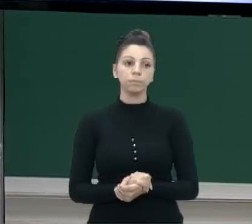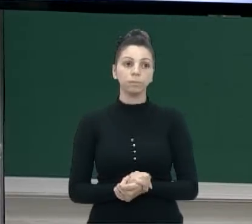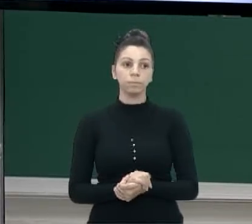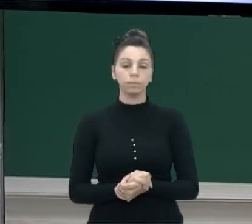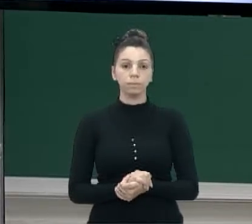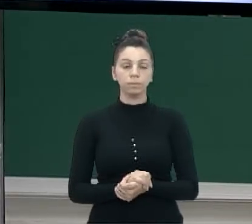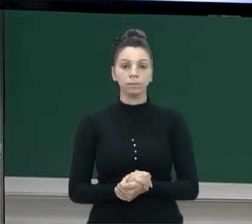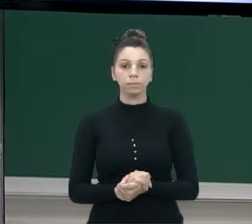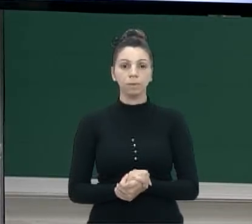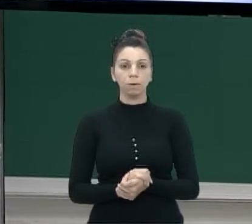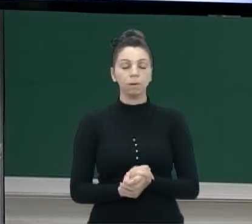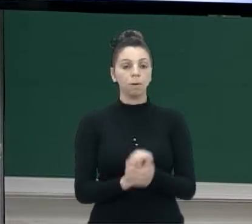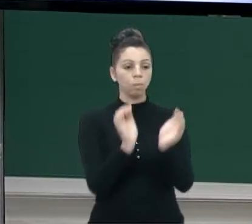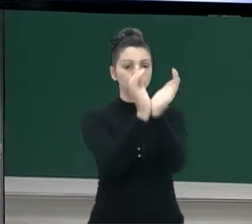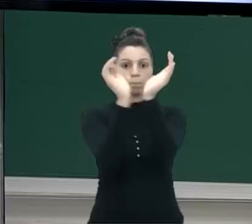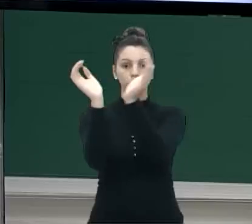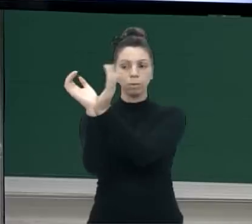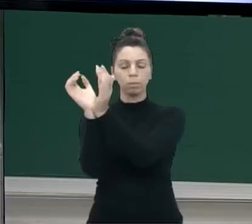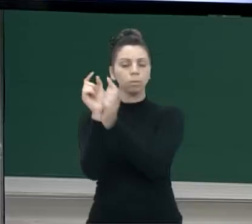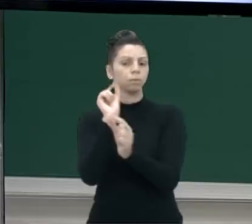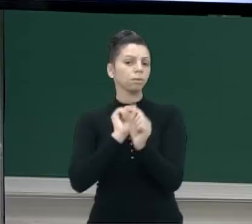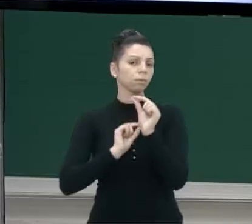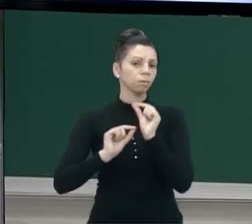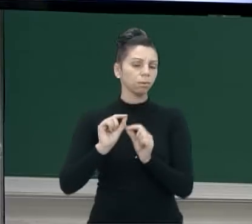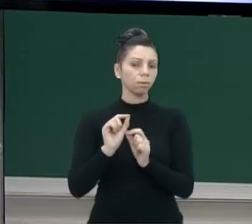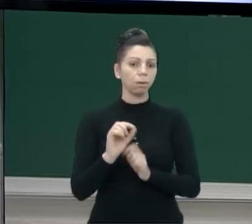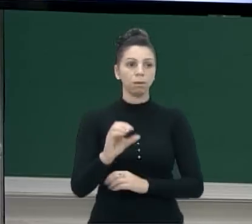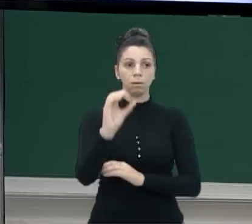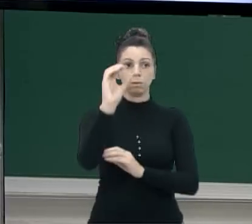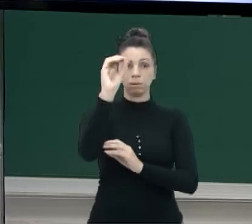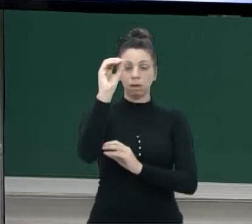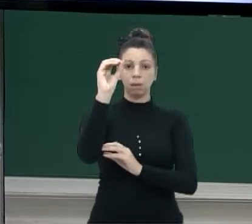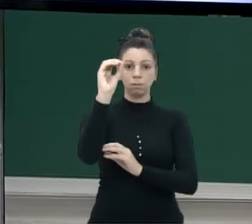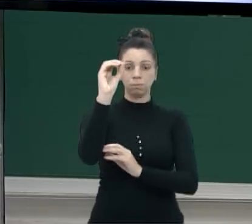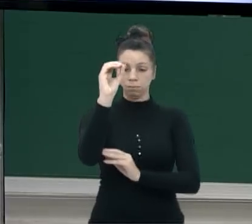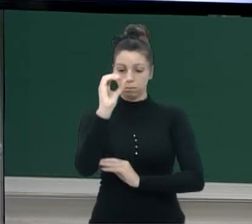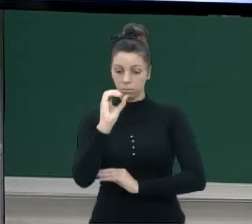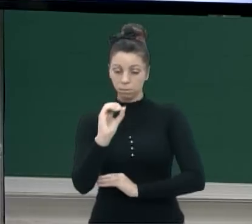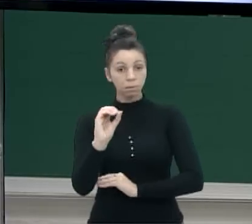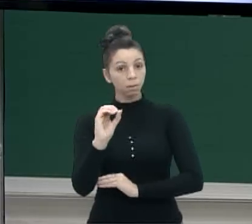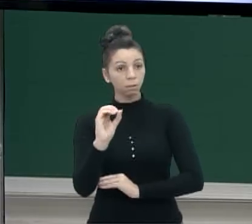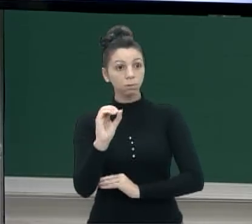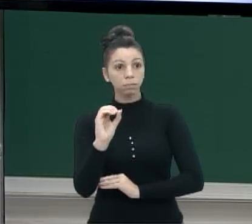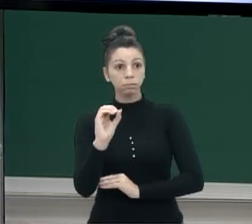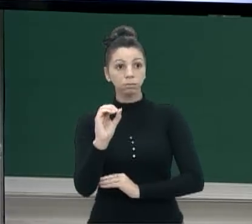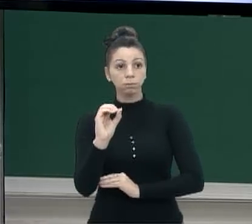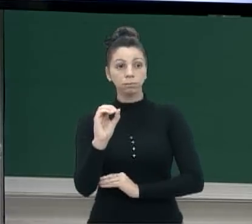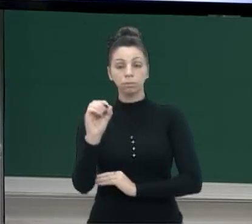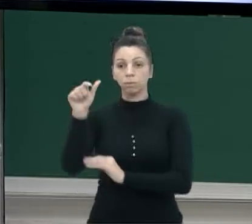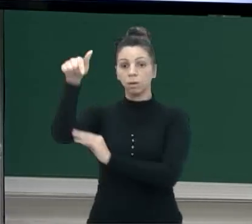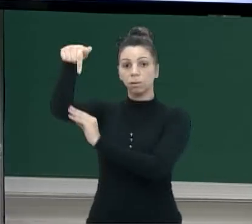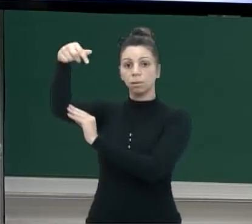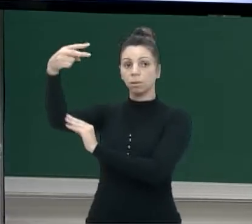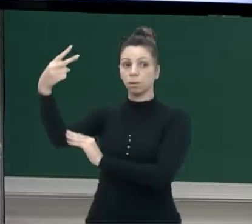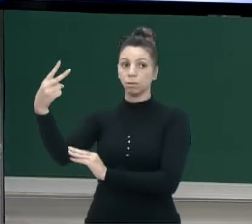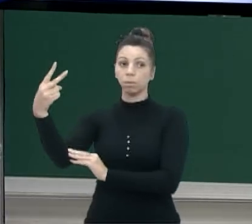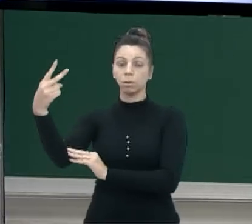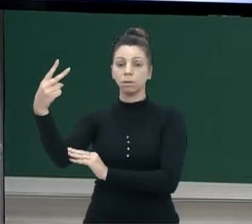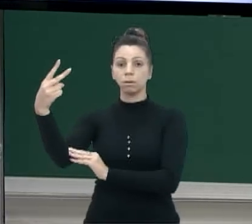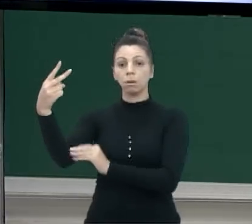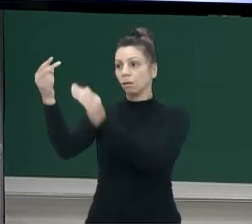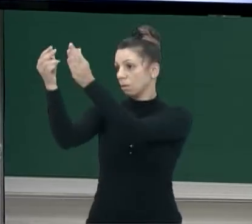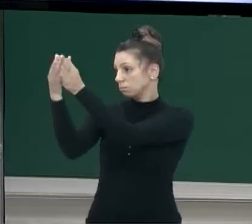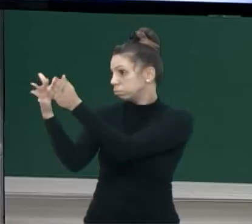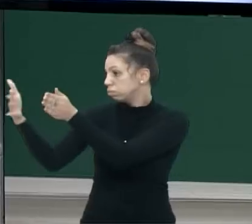nos dois conjuntos, eu tenho o 0 como múltiplo comum, tenho 72 e tem outros lá